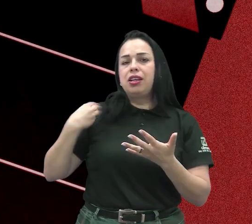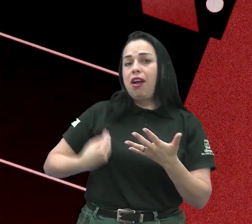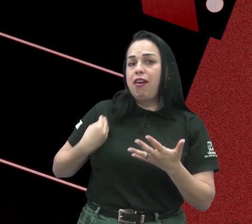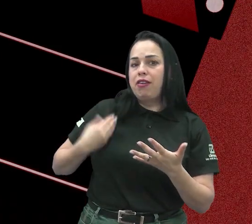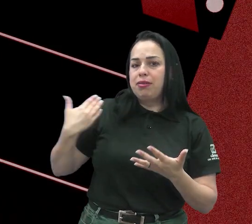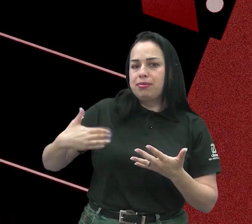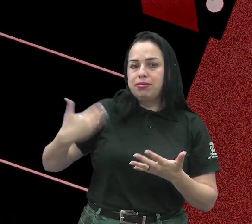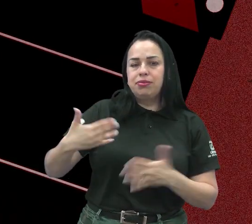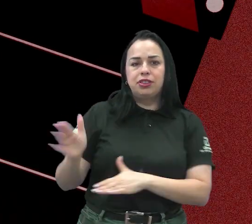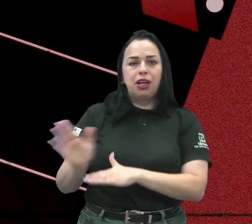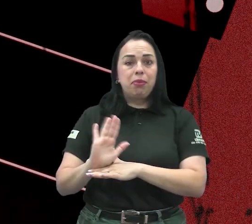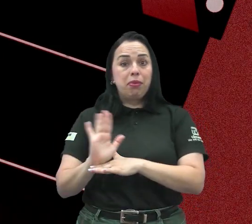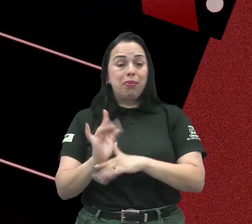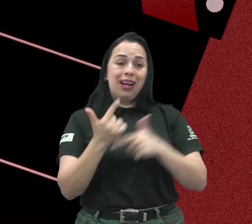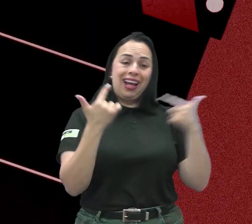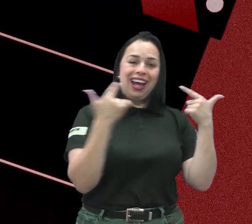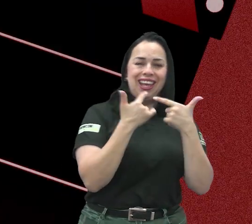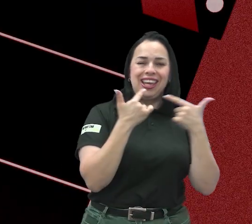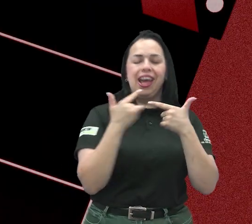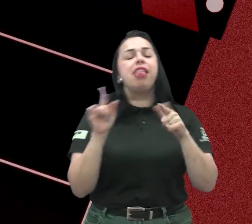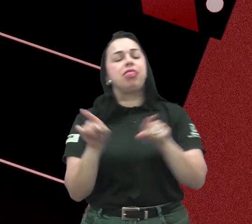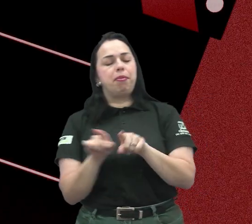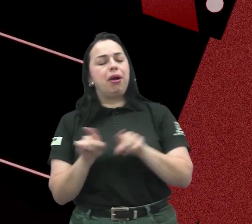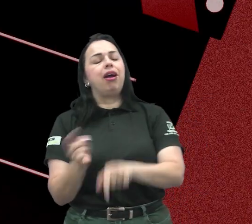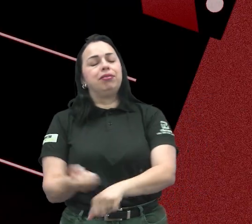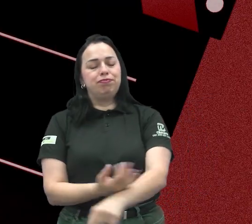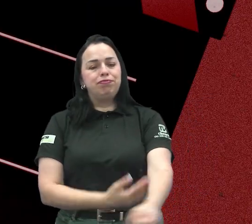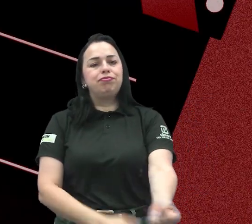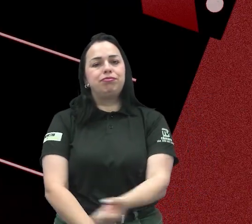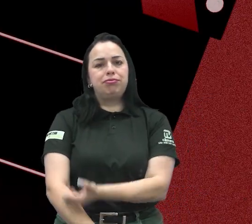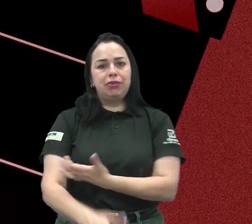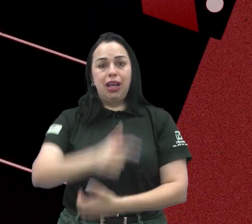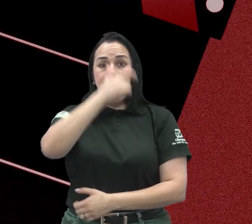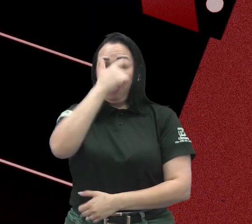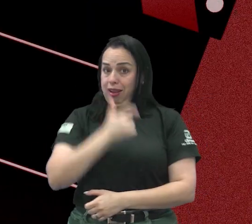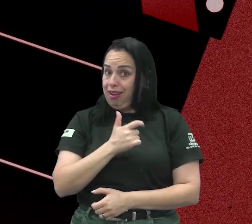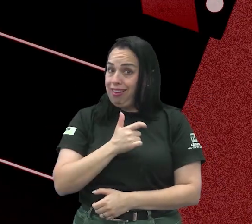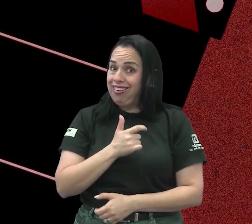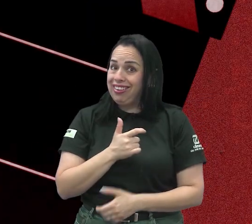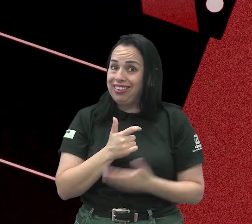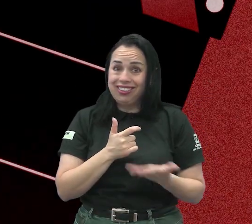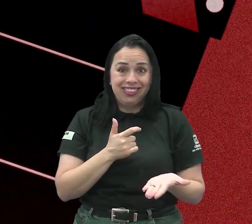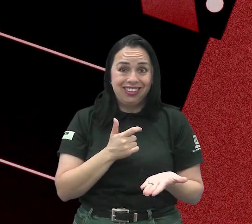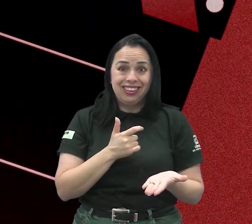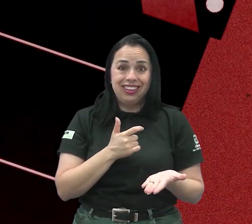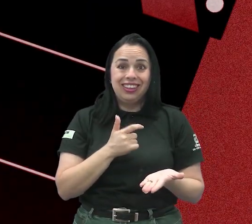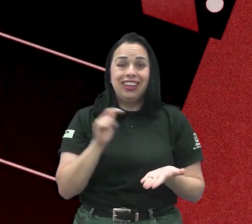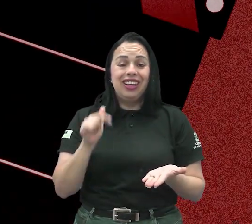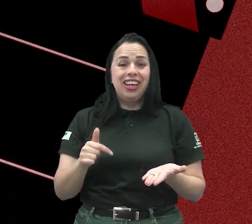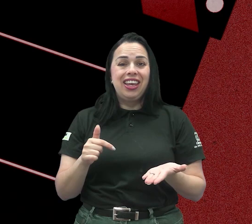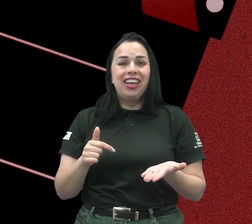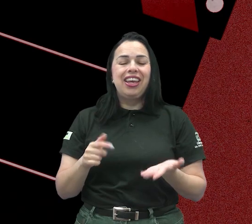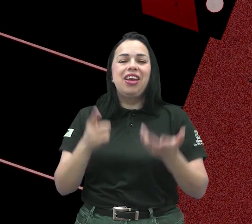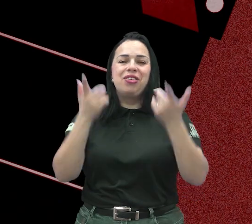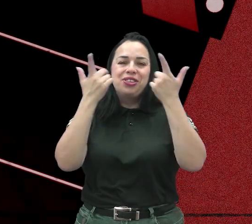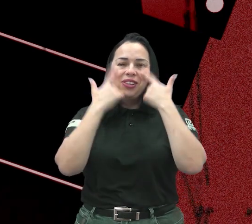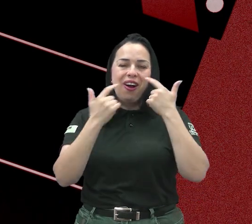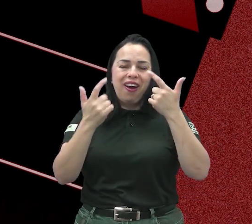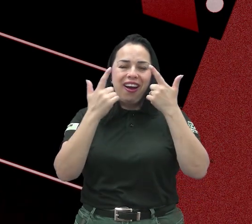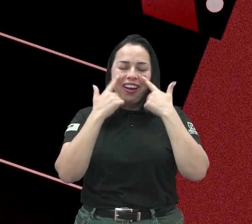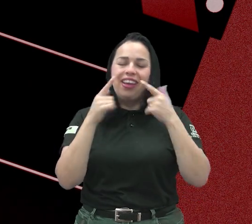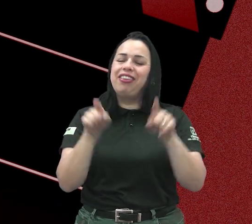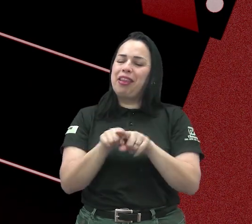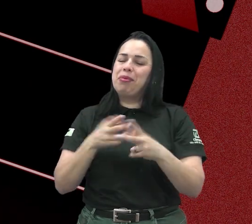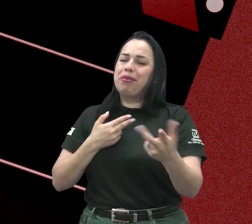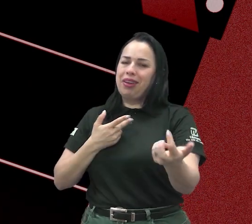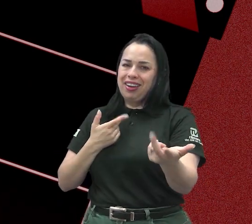Um filme para rir e se emocionar. E eu falo por mim mesmo, viu? Não tem ninguém que passe ileso de chorar, nem que